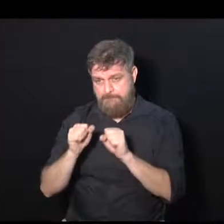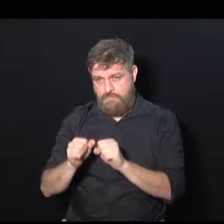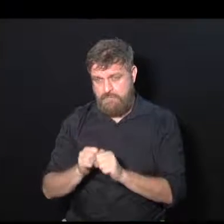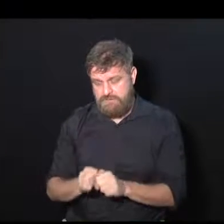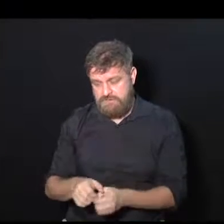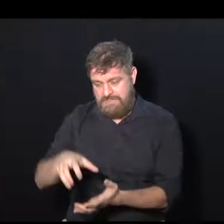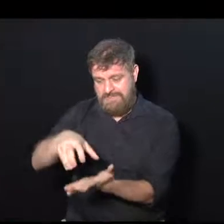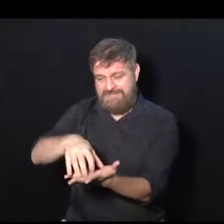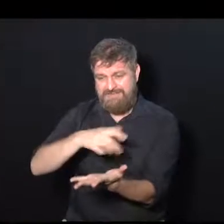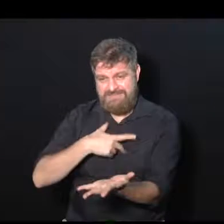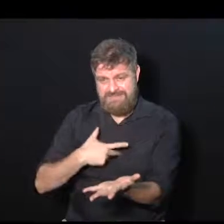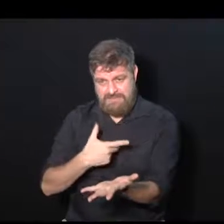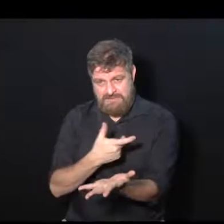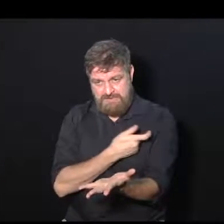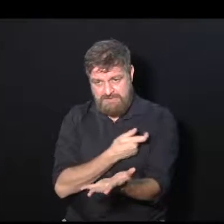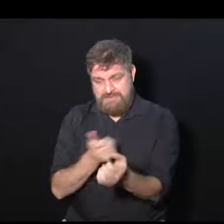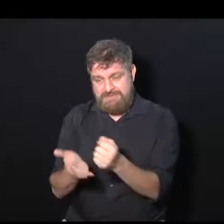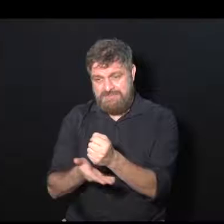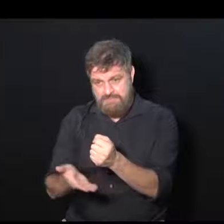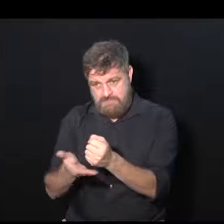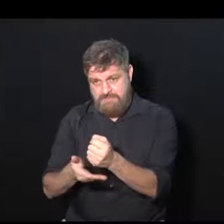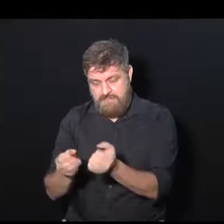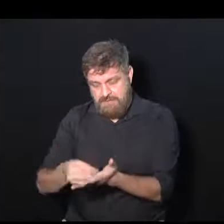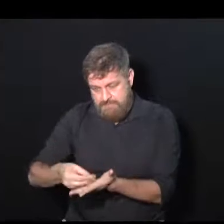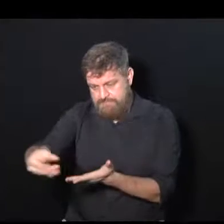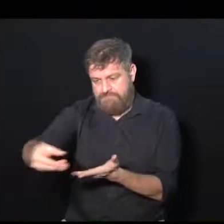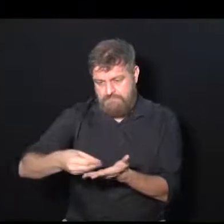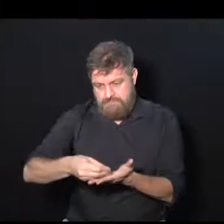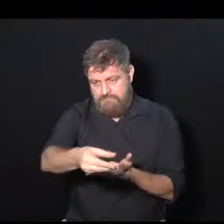nas unidades básicas de saúde.